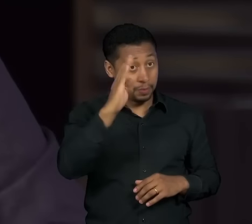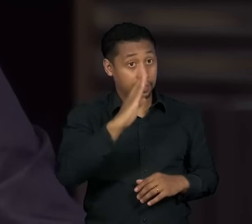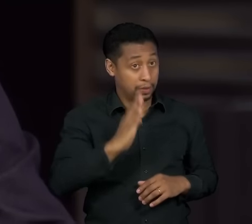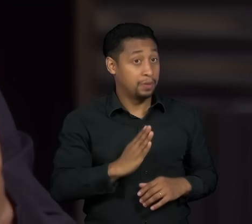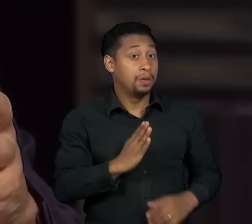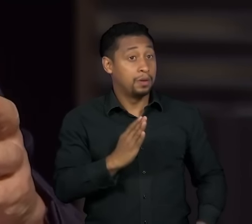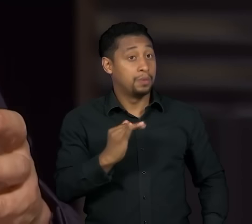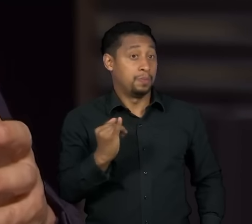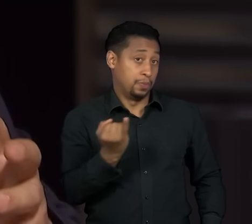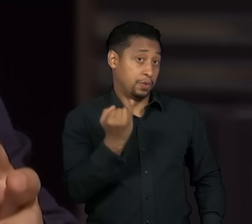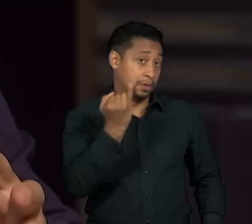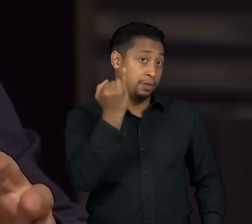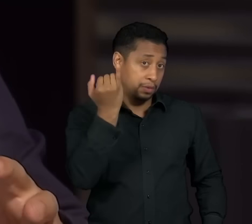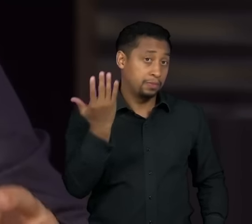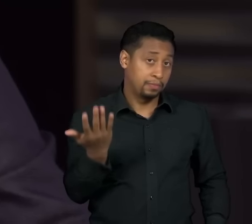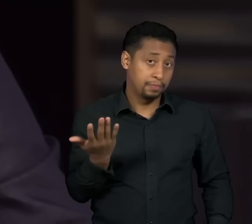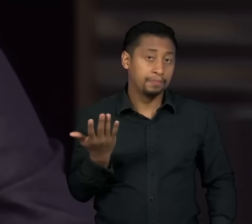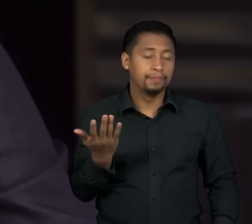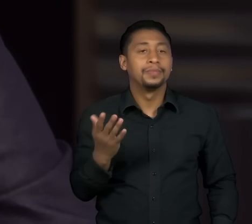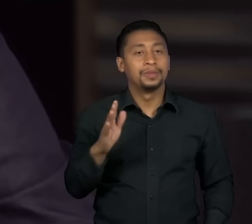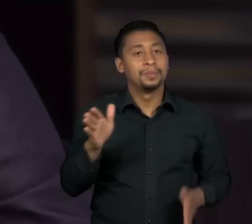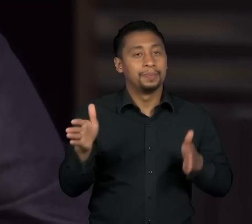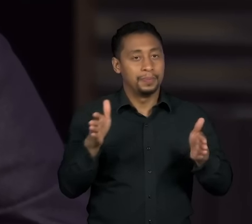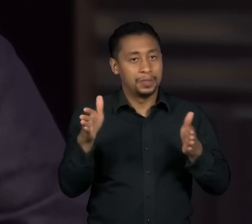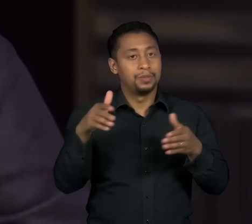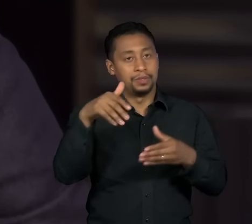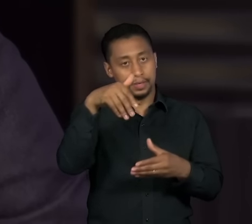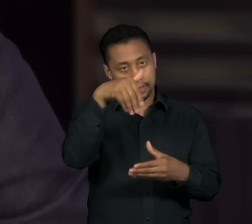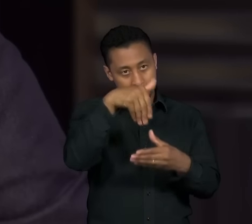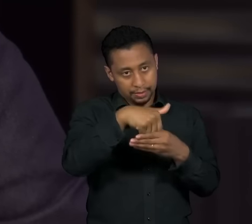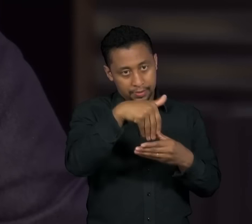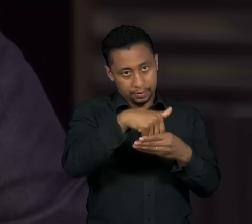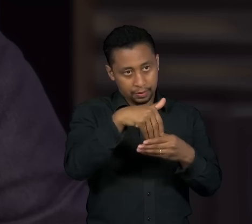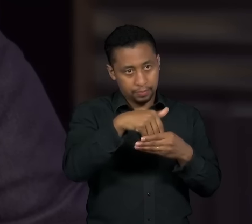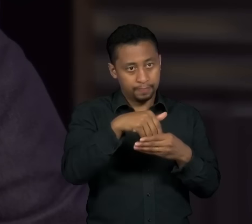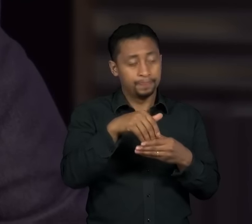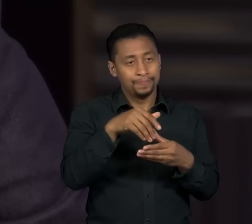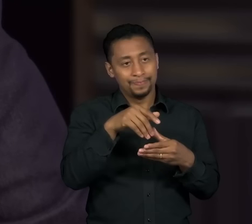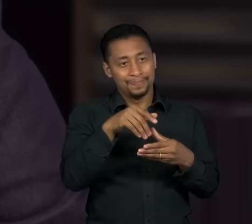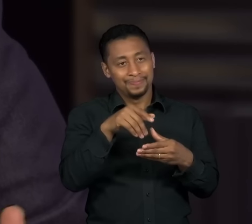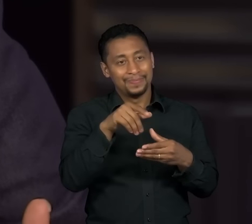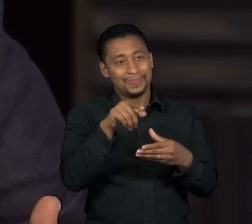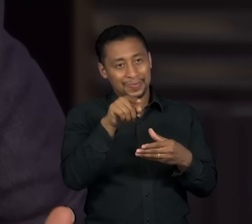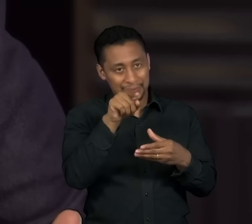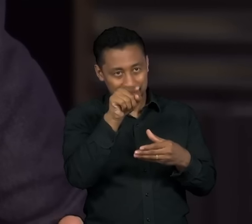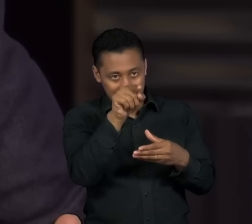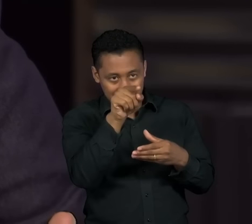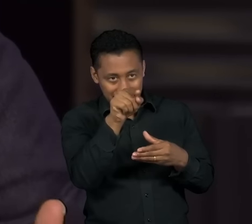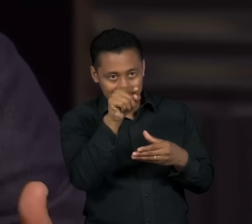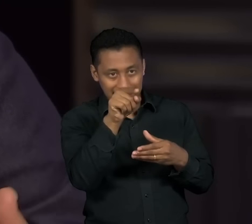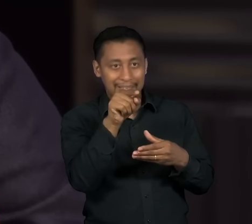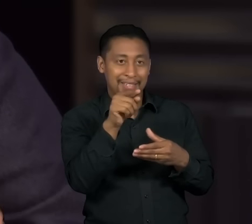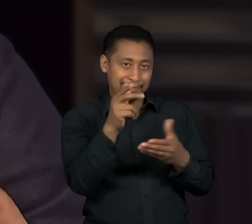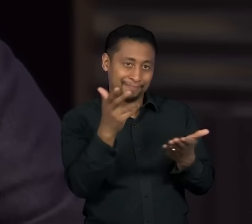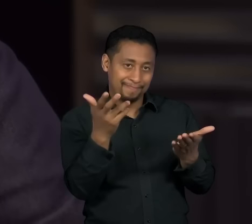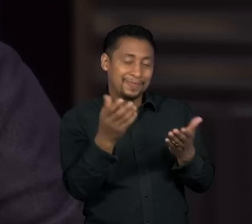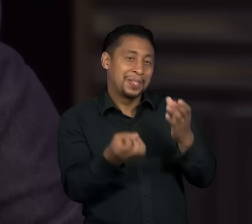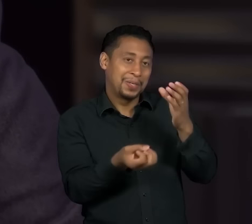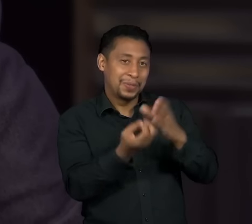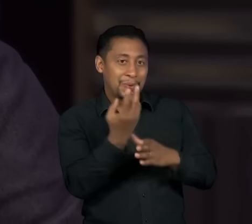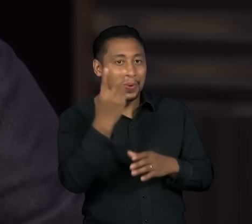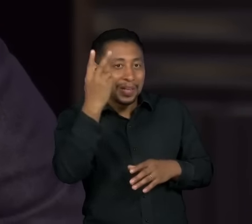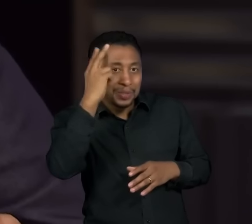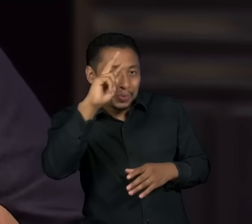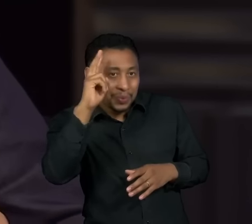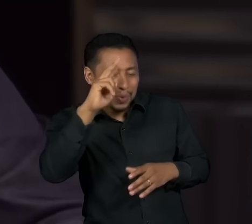porque eu falei que a eleição, você criou essas histórias todas antes da